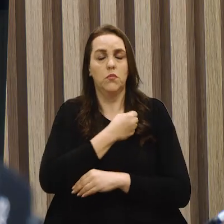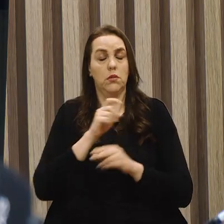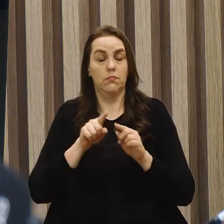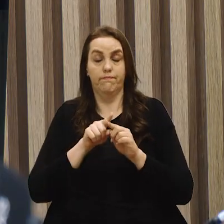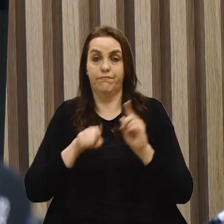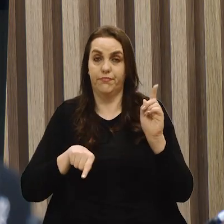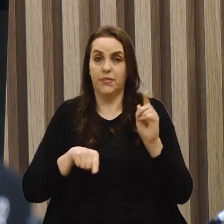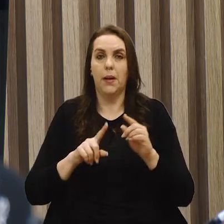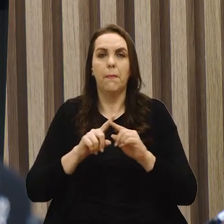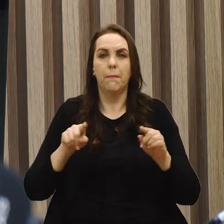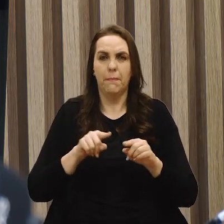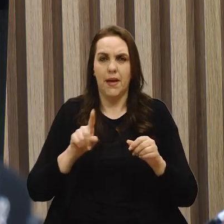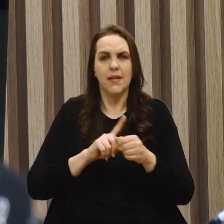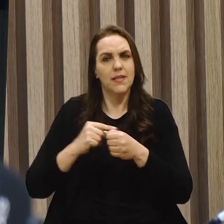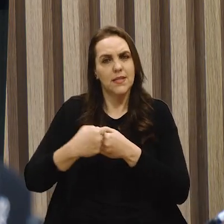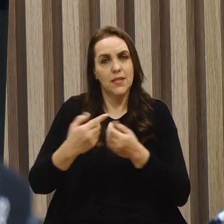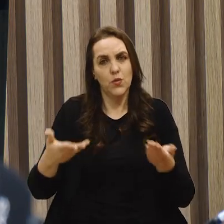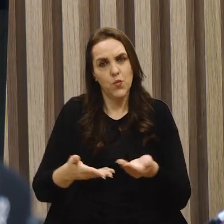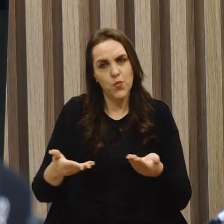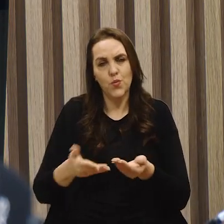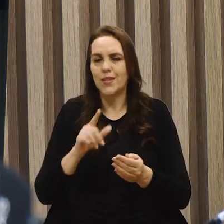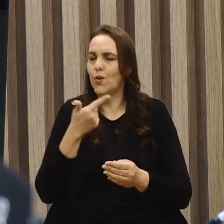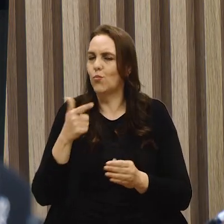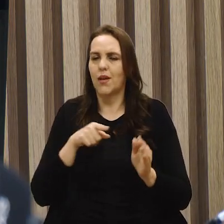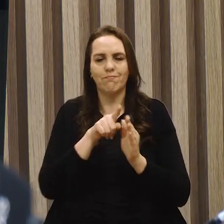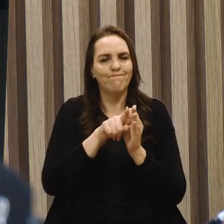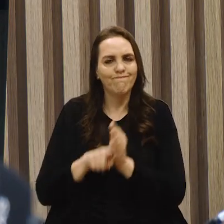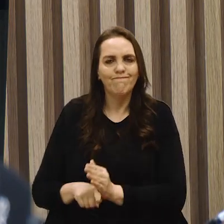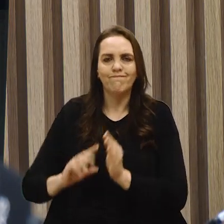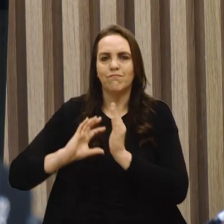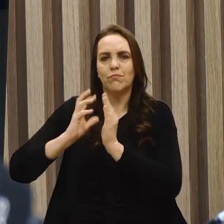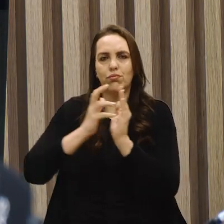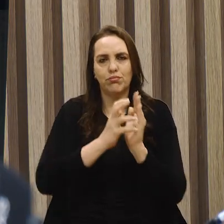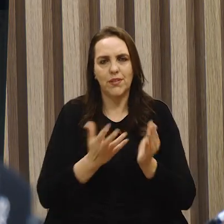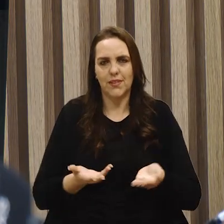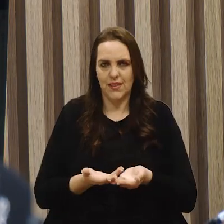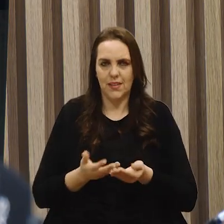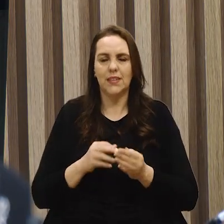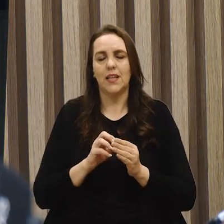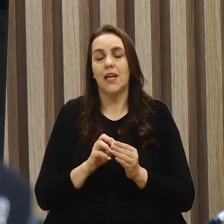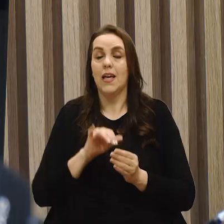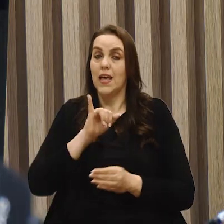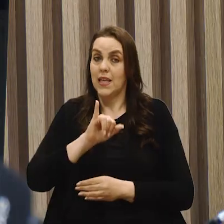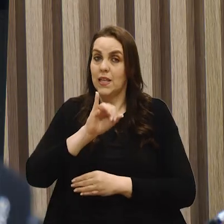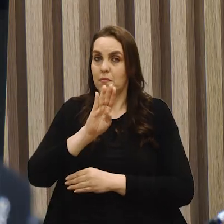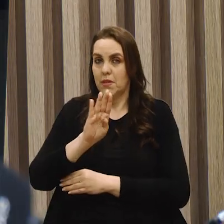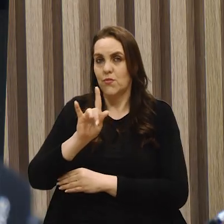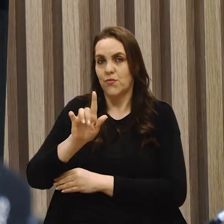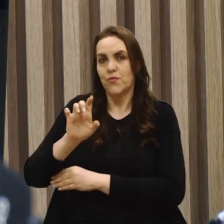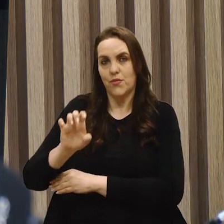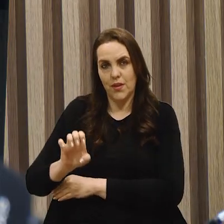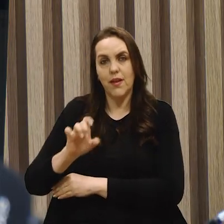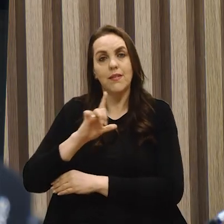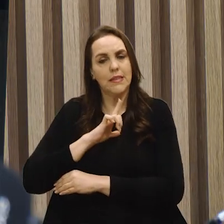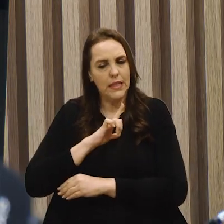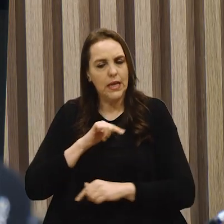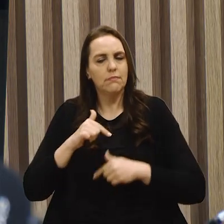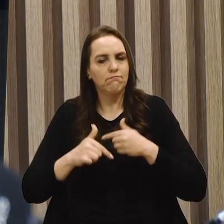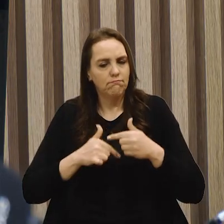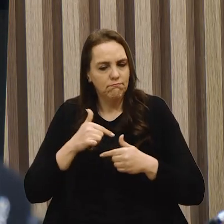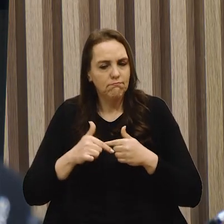né? Porém, hoje o município ele não dispõe de um censo para essa população e o IBGE ainda está trabalhando